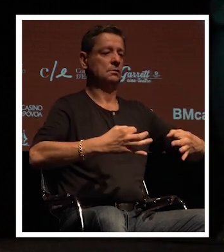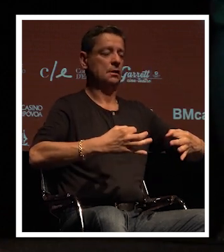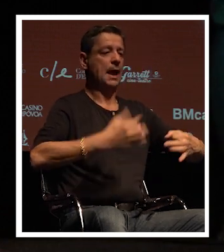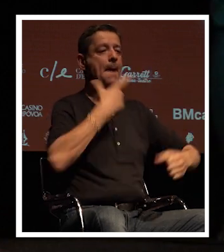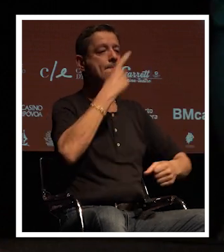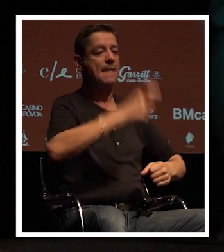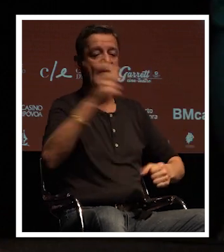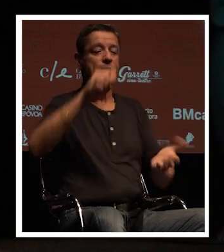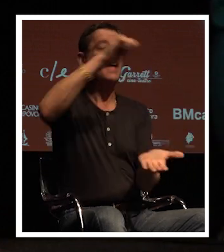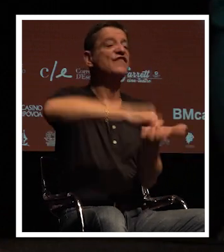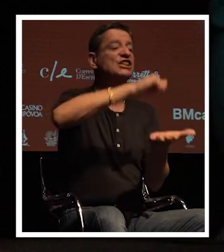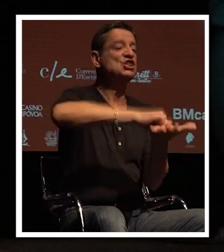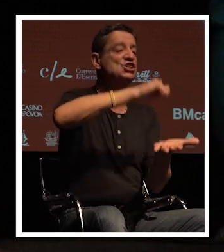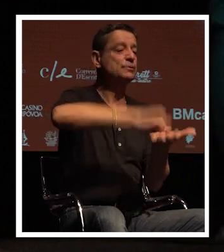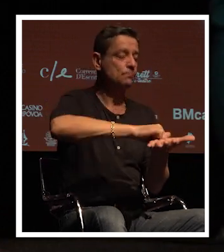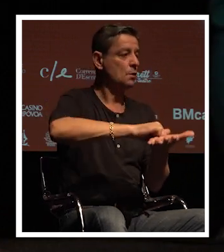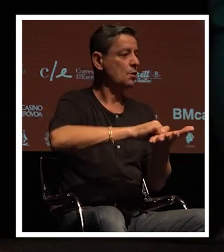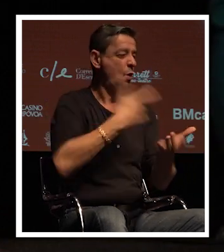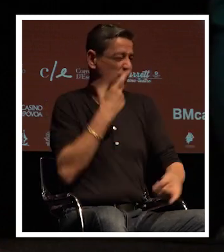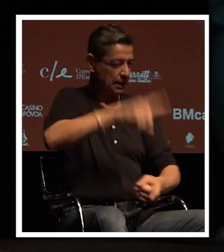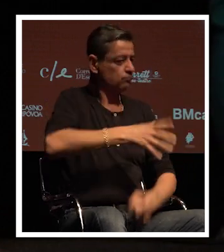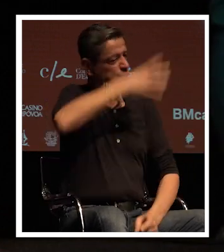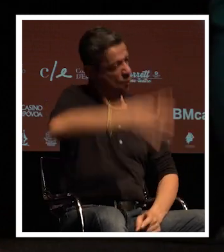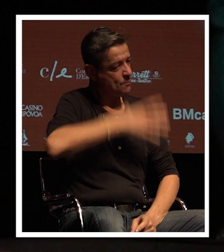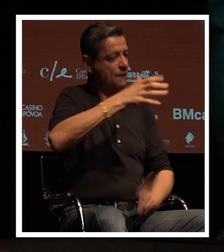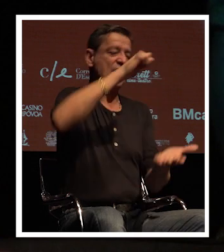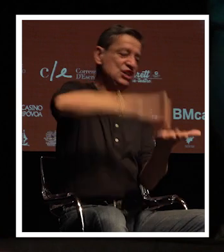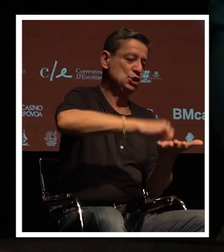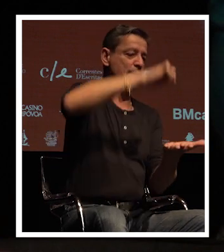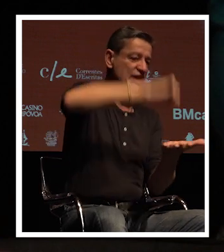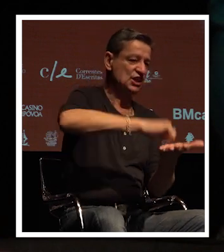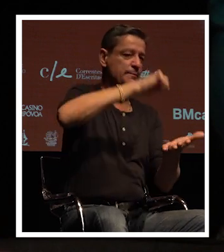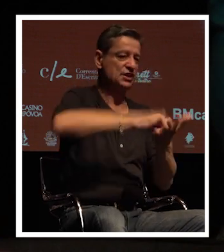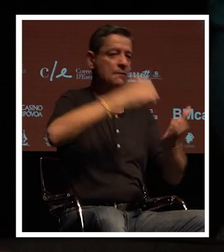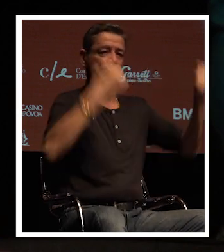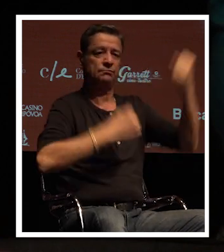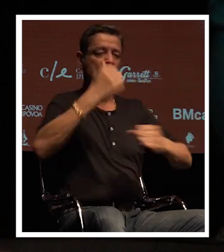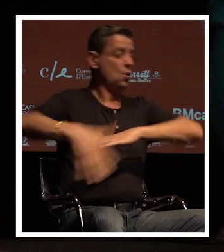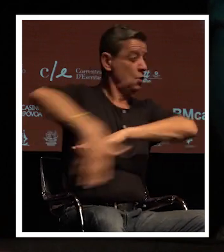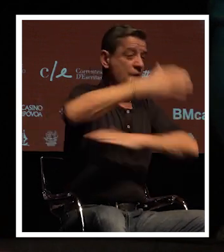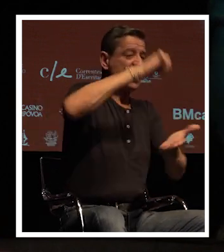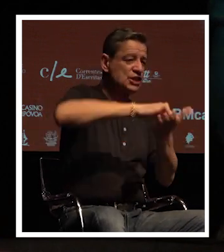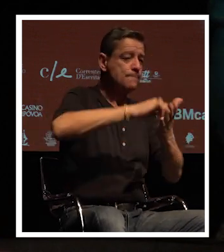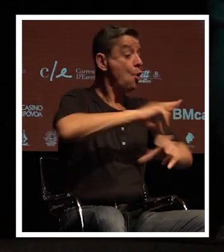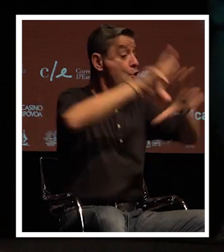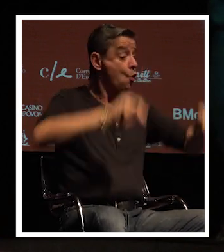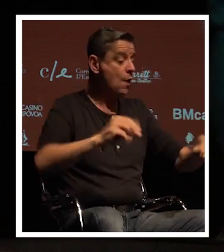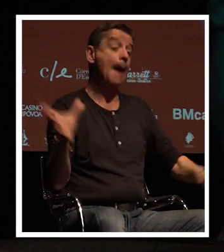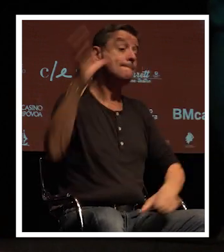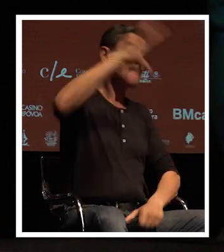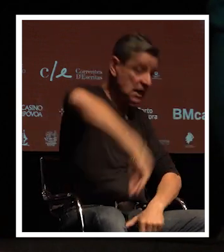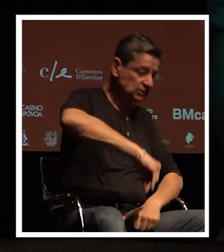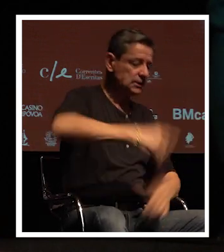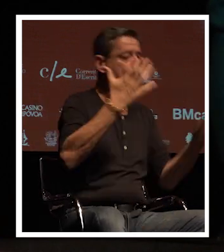onde a palavra faz tivesse mais que ser repetida de resto nós andávamos na rua em manifestações di fascismo nunca mais mas não